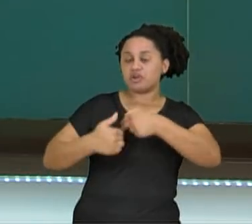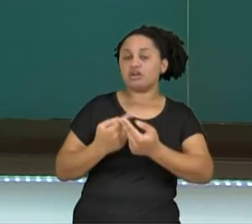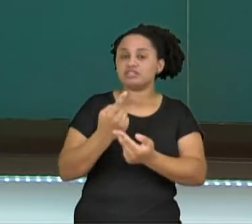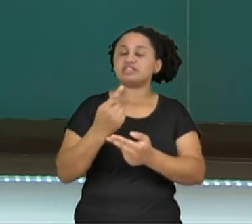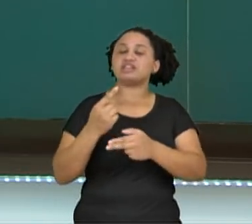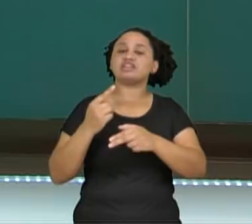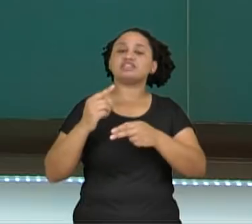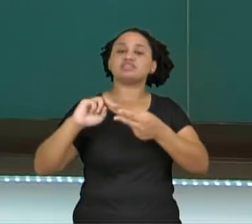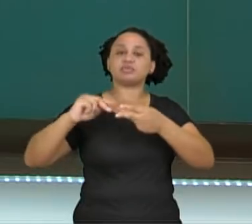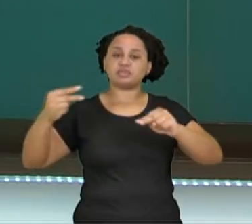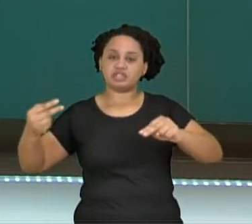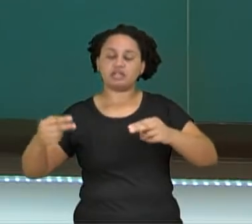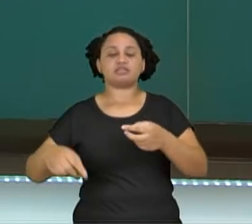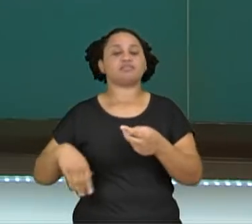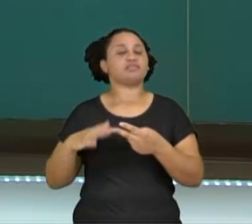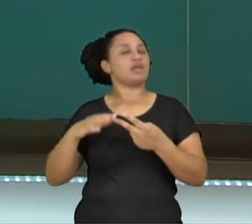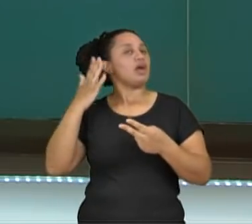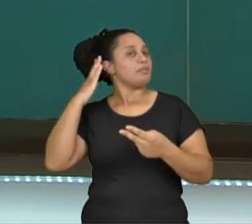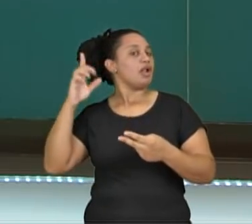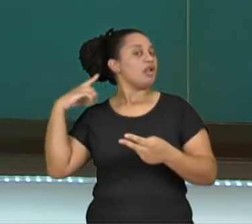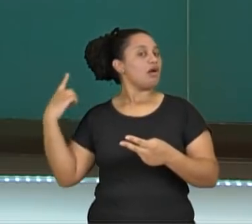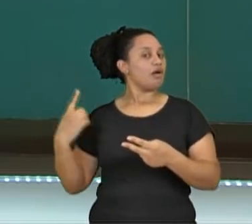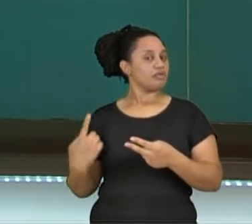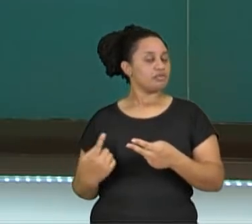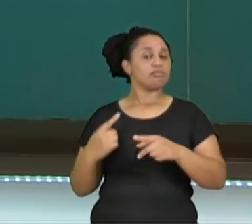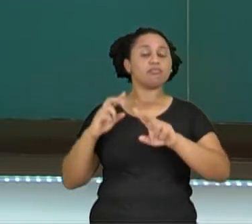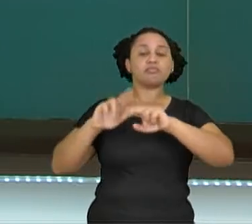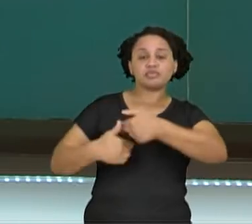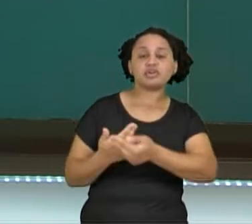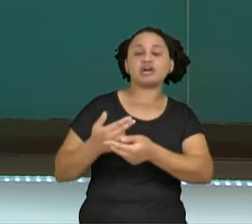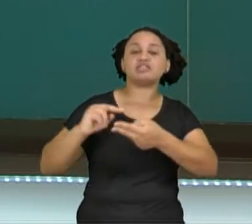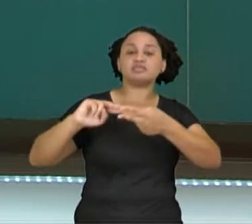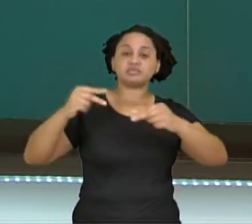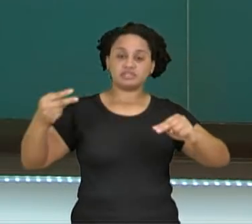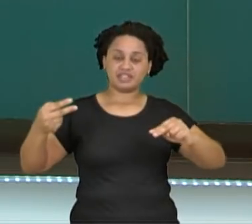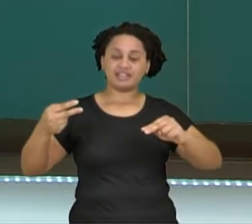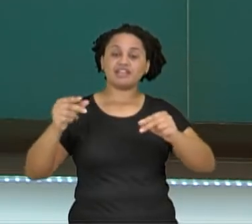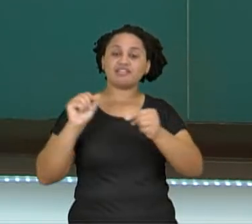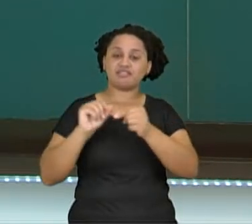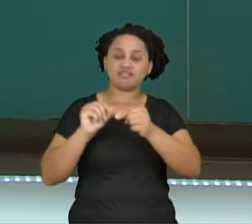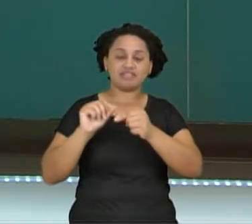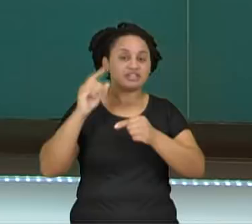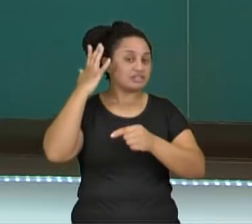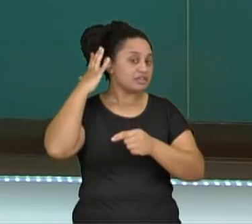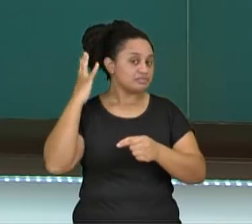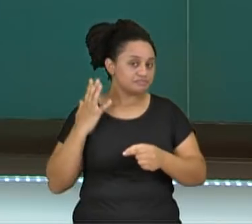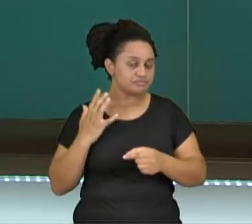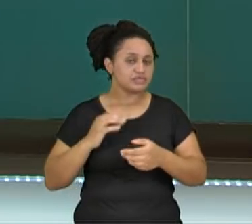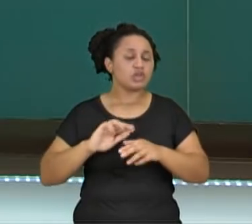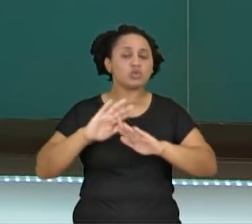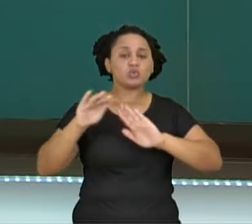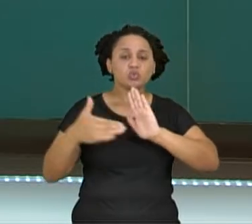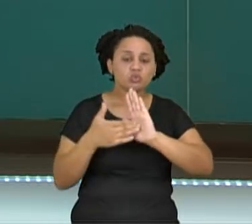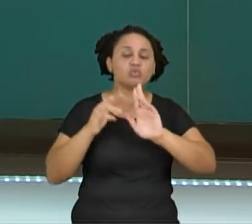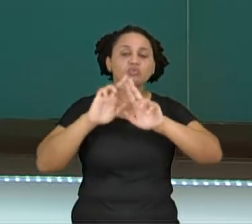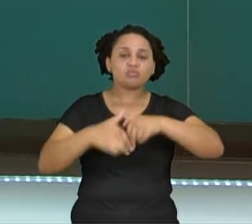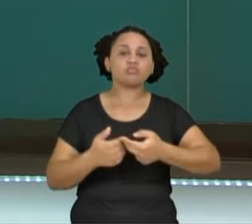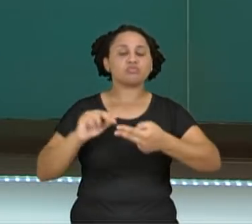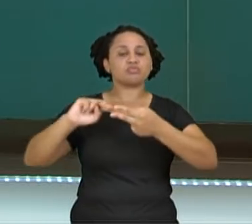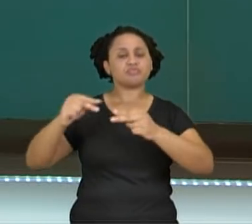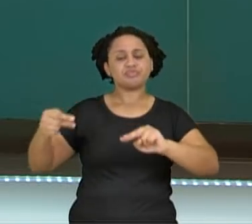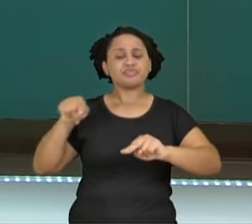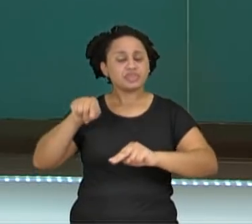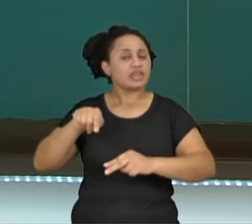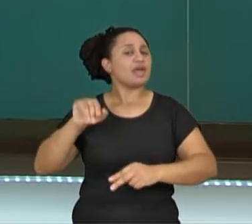cabelo é ondulado, por causa das proteínas que eu tenho que formam o cabelo. Então, tudo que a gente é por conta das nossas proteínas. Então, esse elemento é